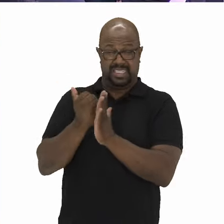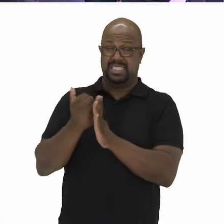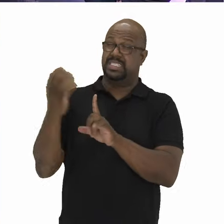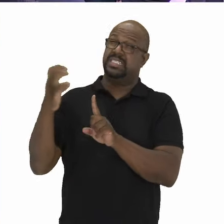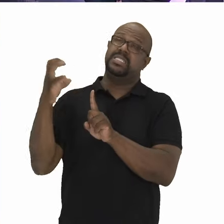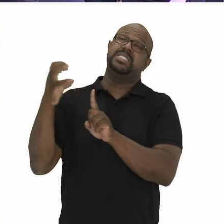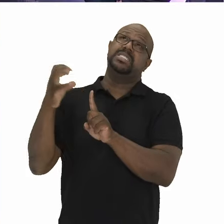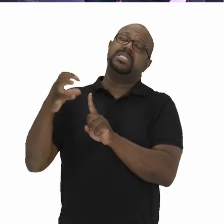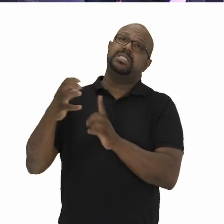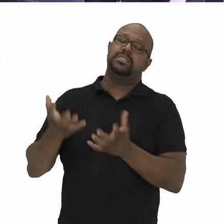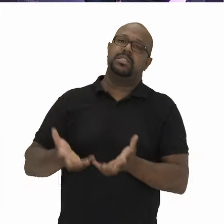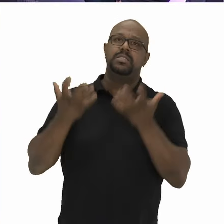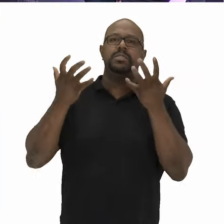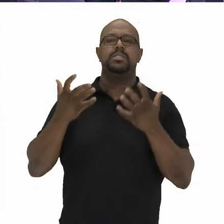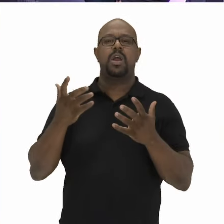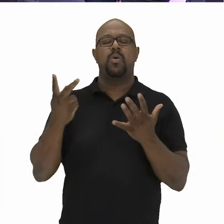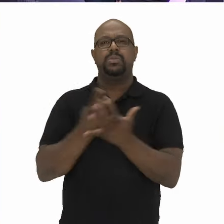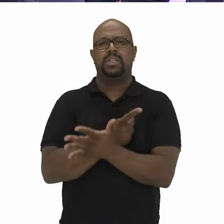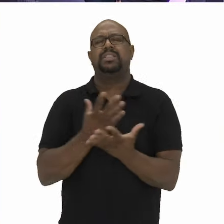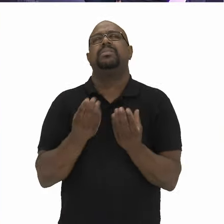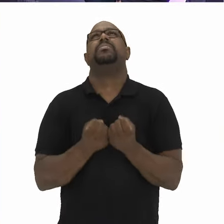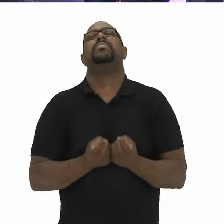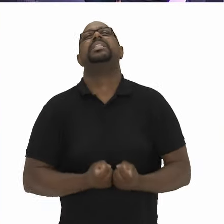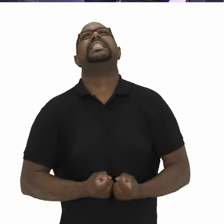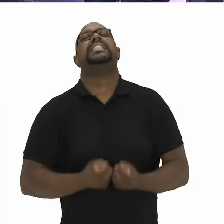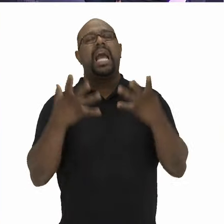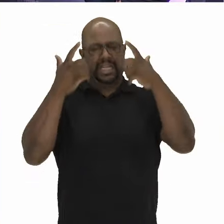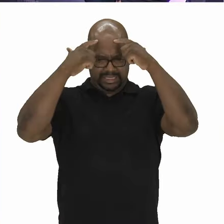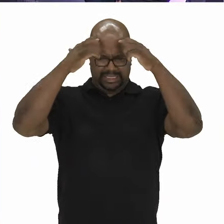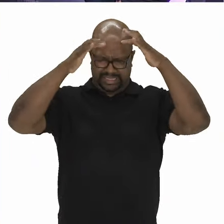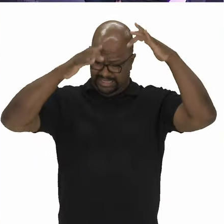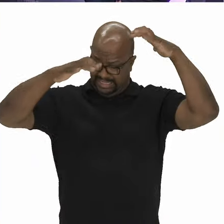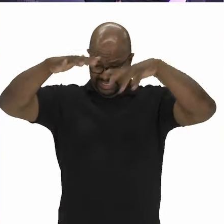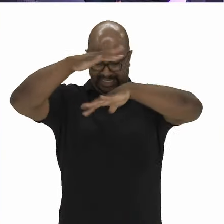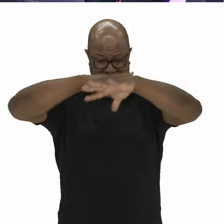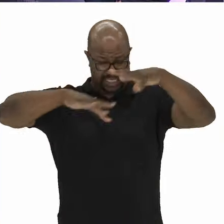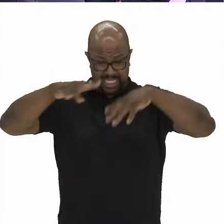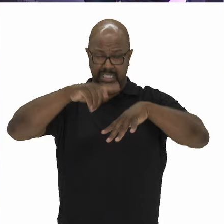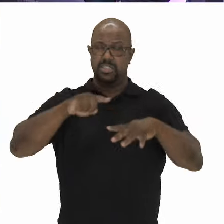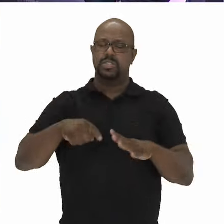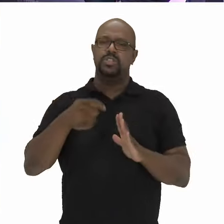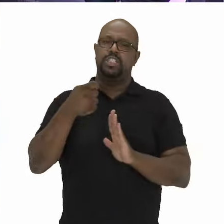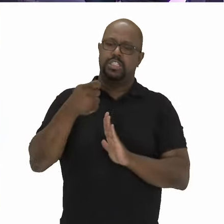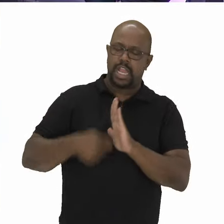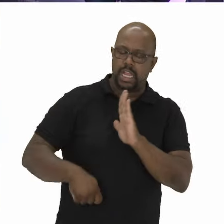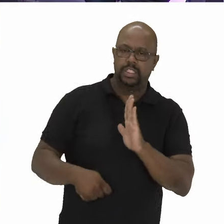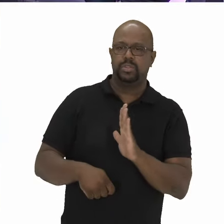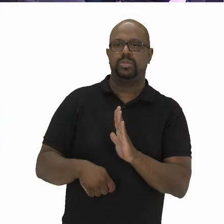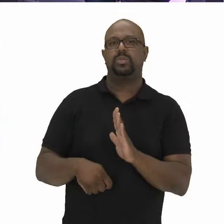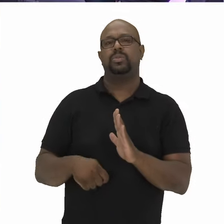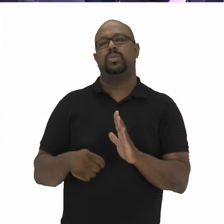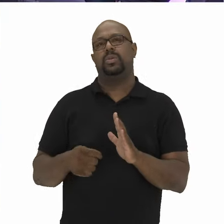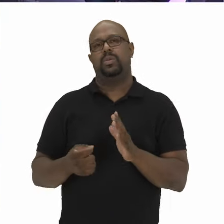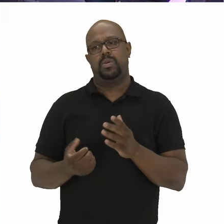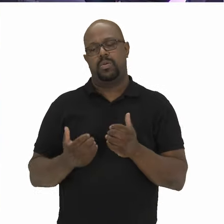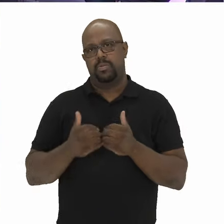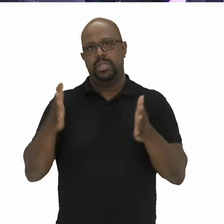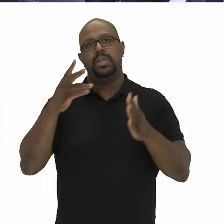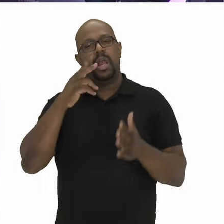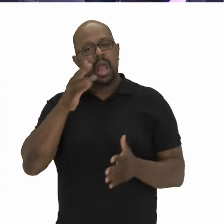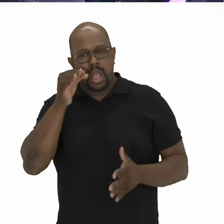excitado né então acontece milhares de pensamentos aí a questão dos textos como eles